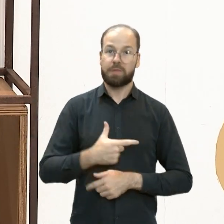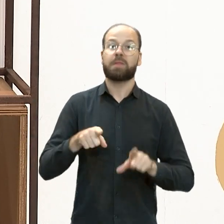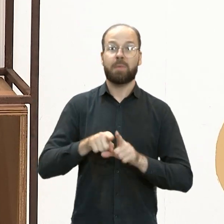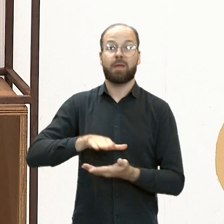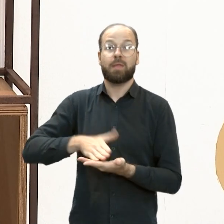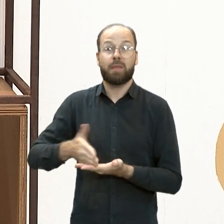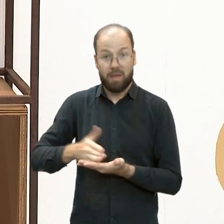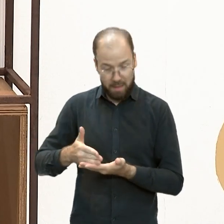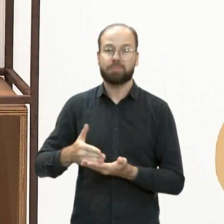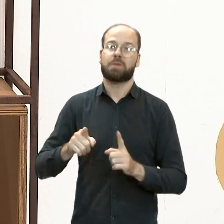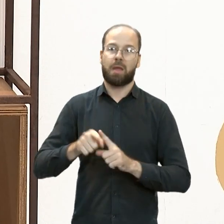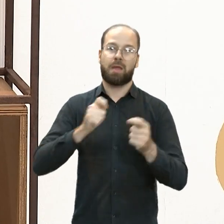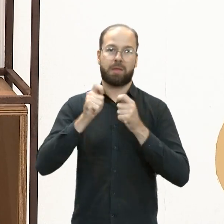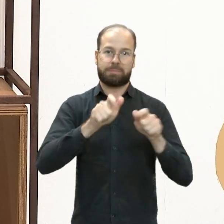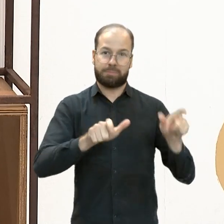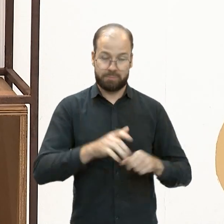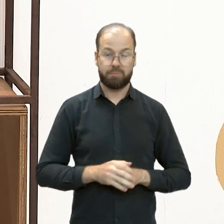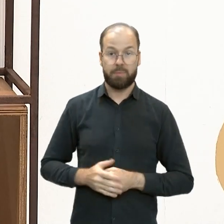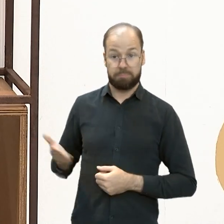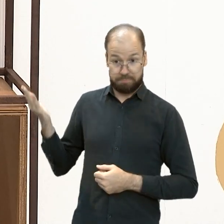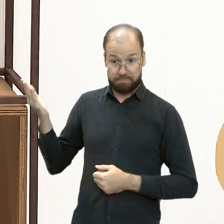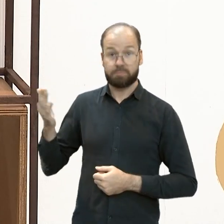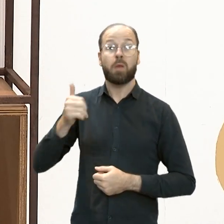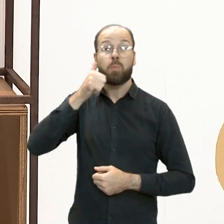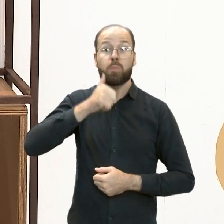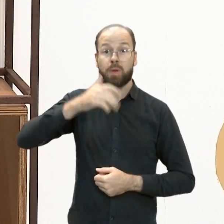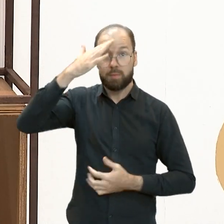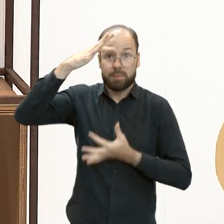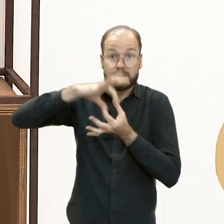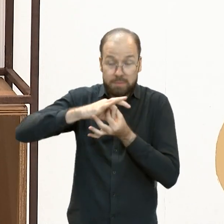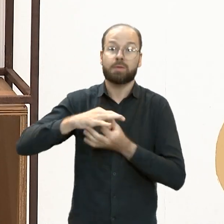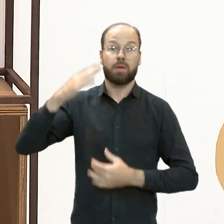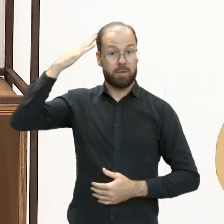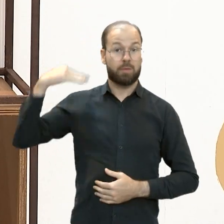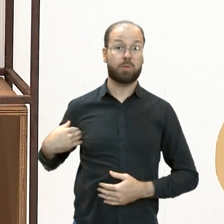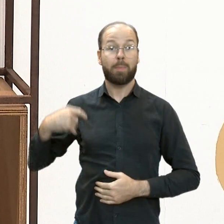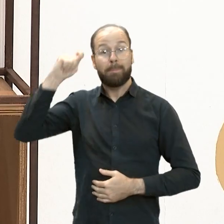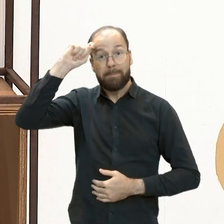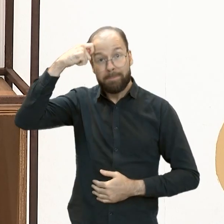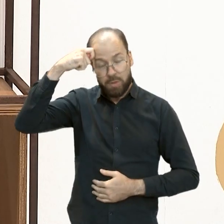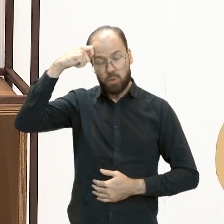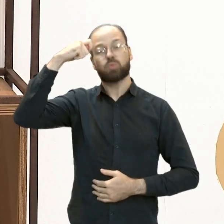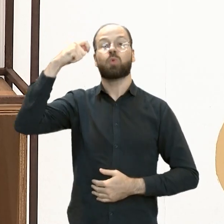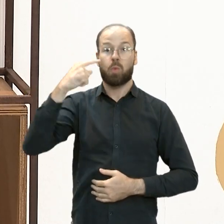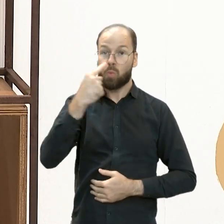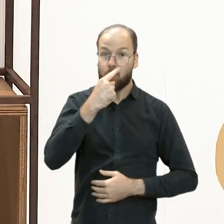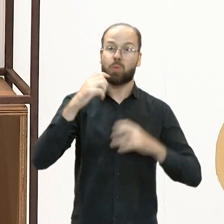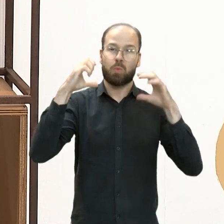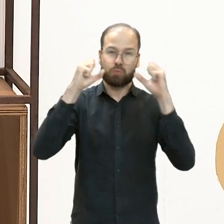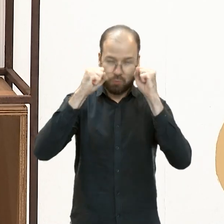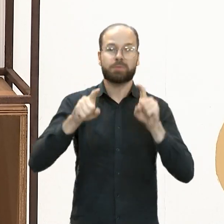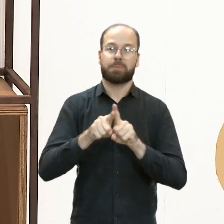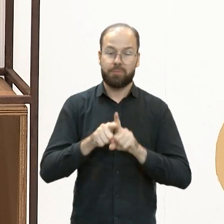nossas entrevistadas. Eu sou uma mulher cis, de pele clara, tenho cabelos escuros e longos, olhos também escuros, hoje visto um